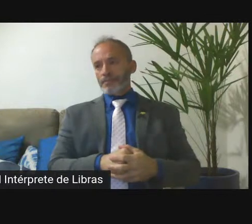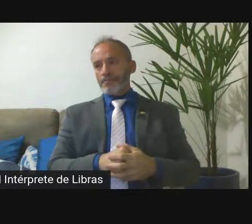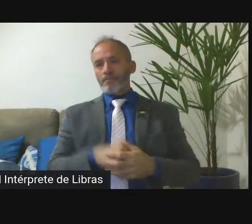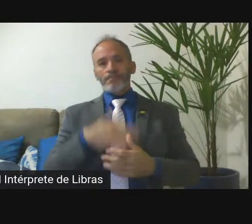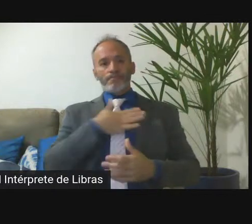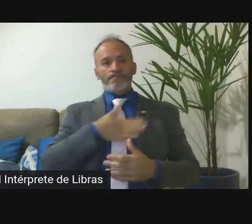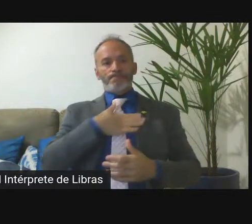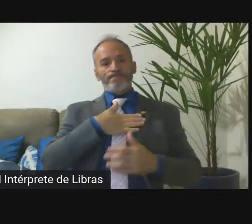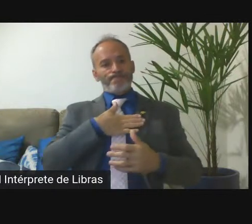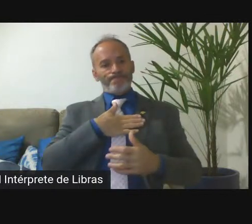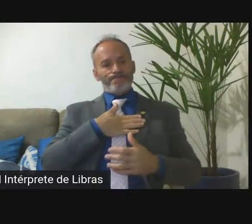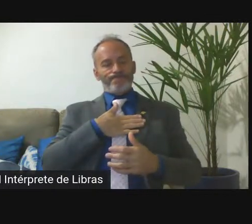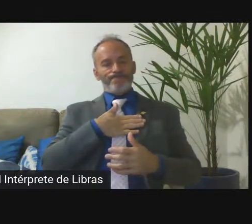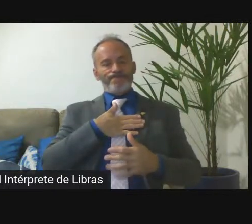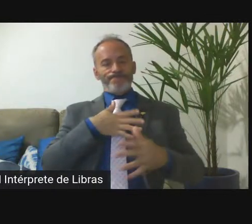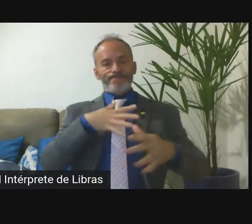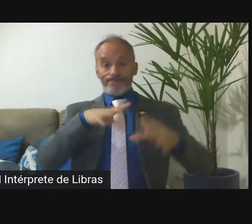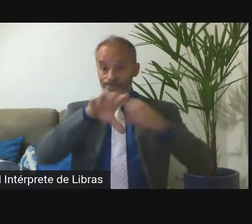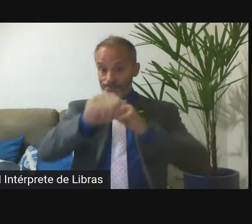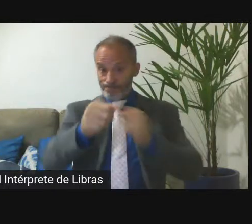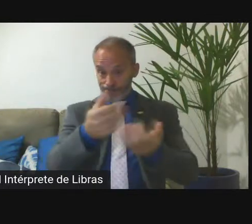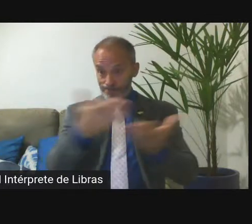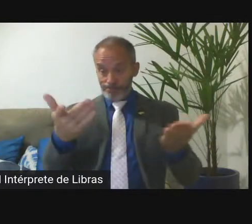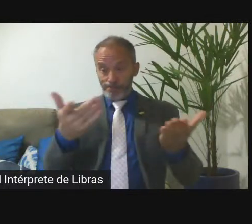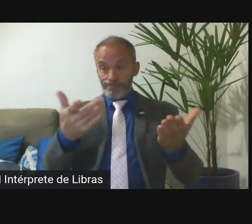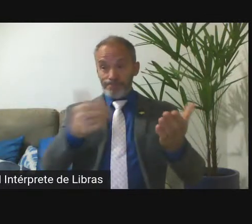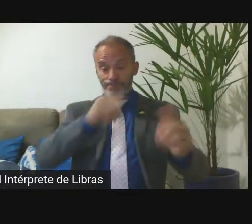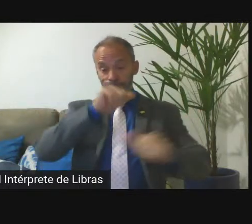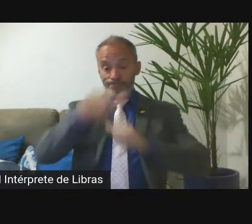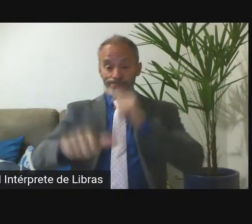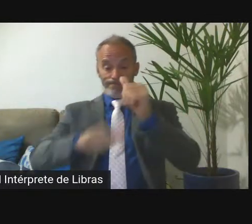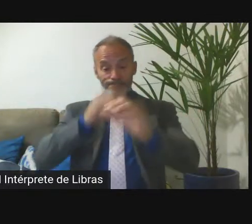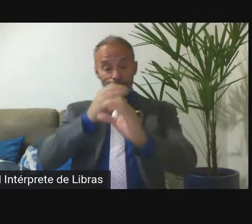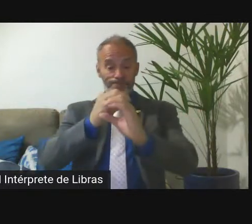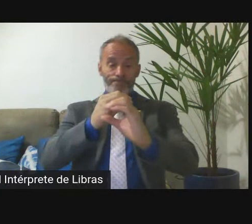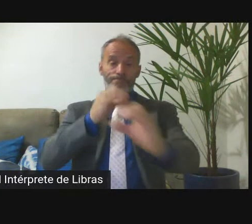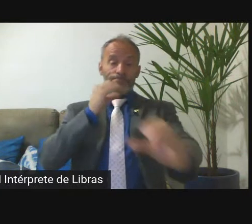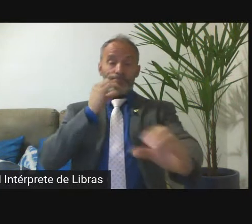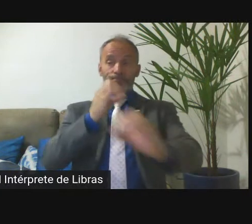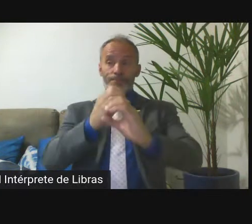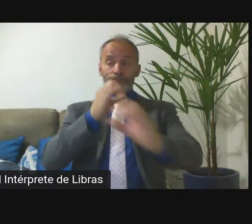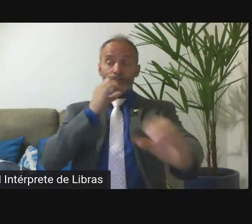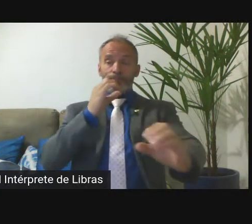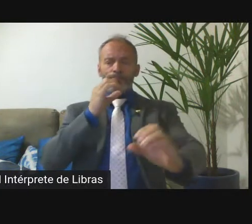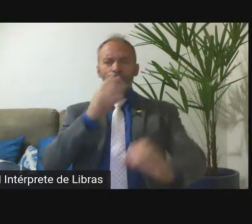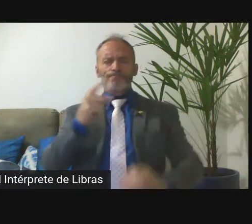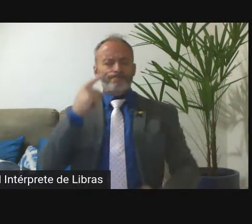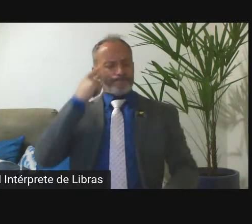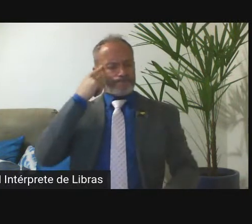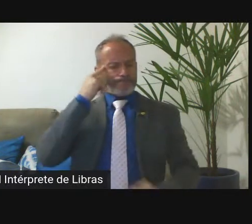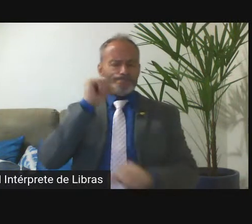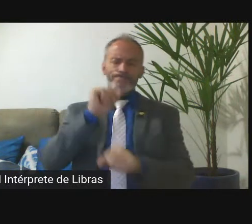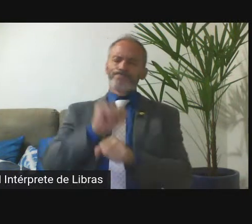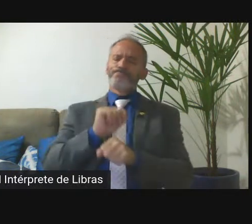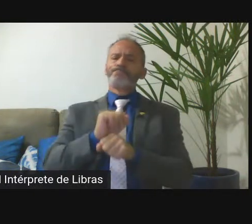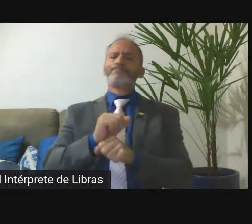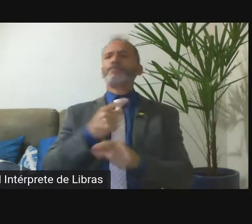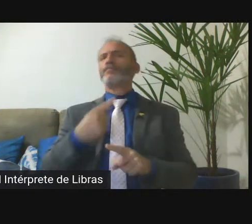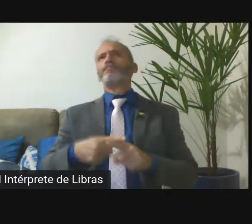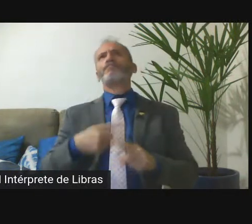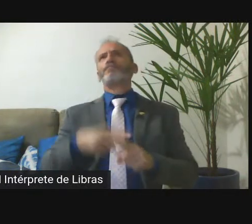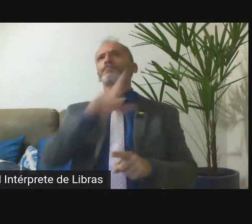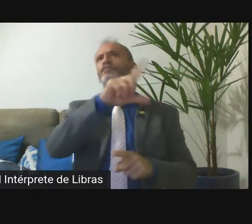Prezados formandos, hoje vocês estão se tornando engenheiros. Mas vocês já pararam para pensar por que